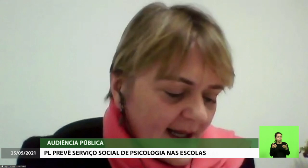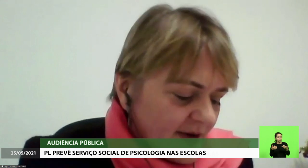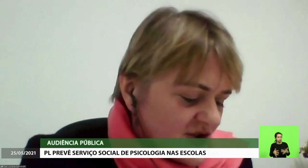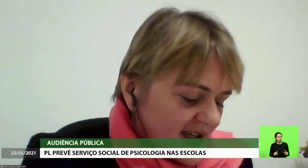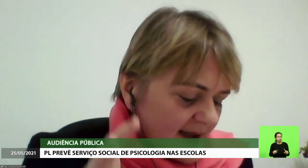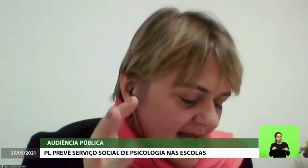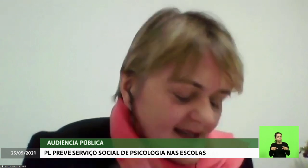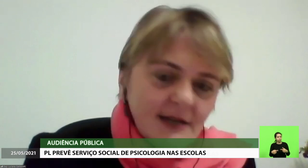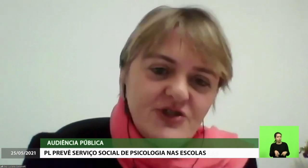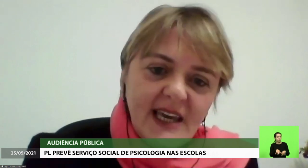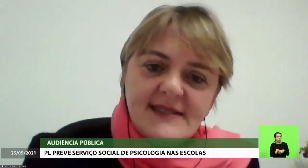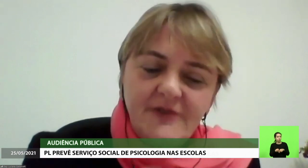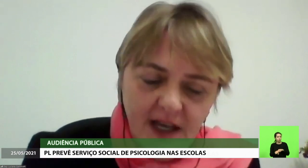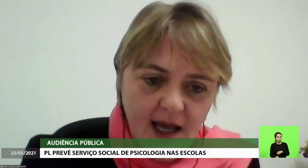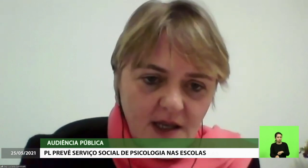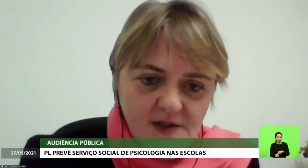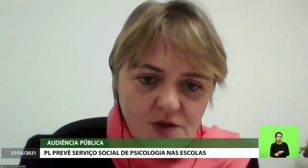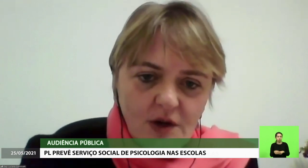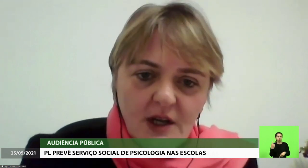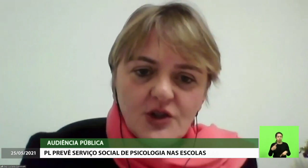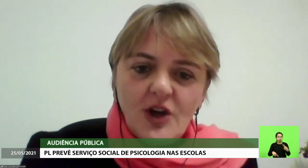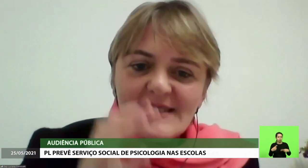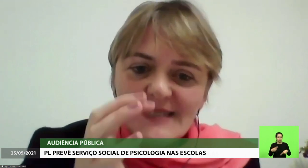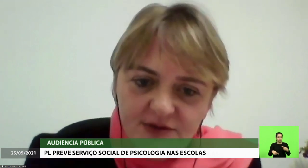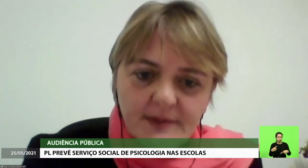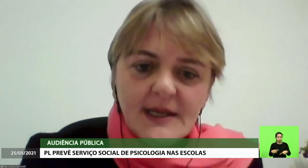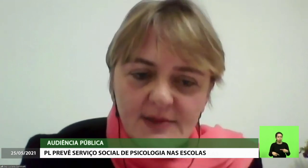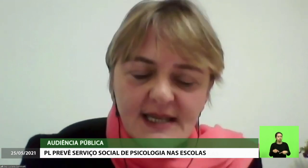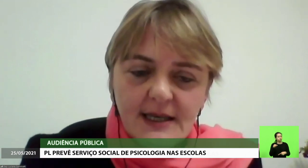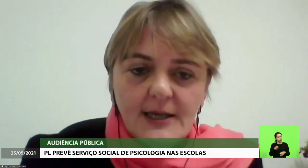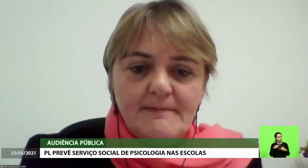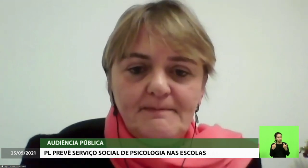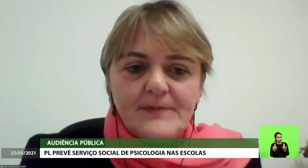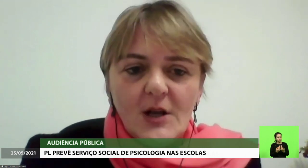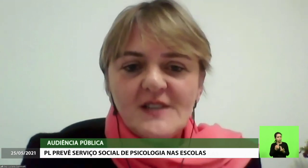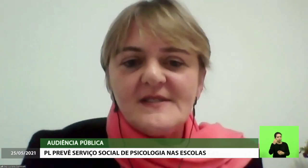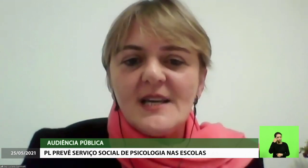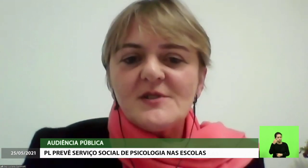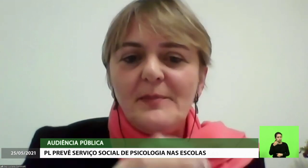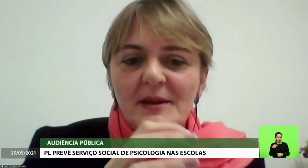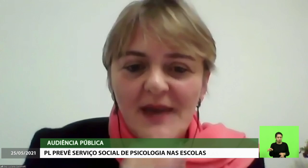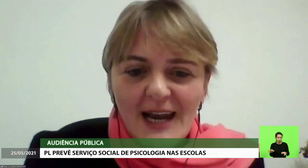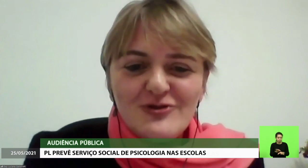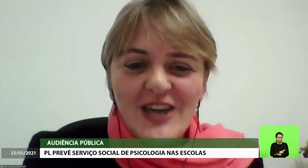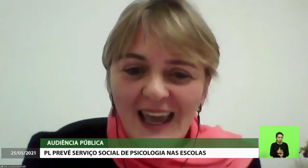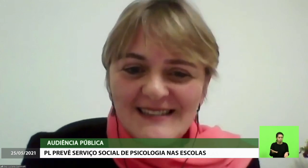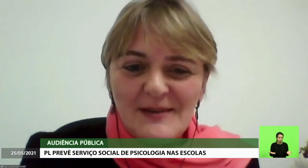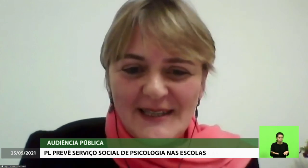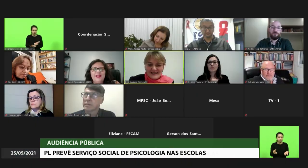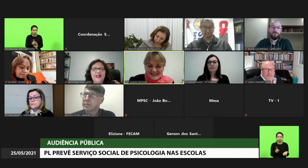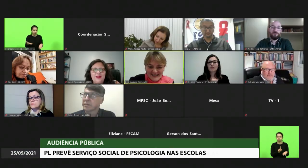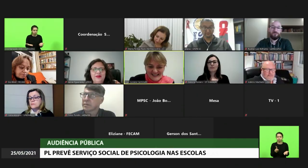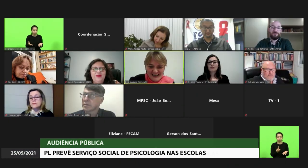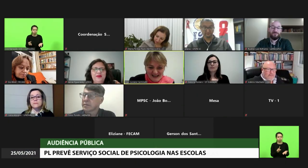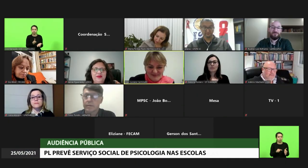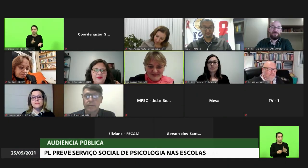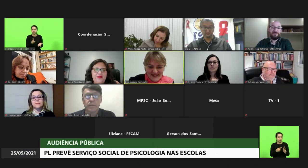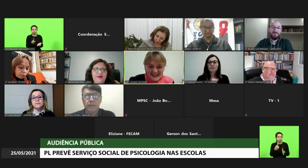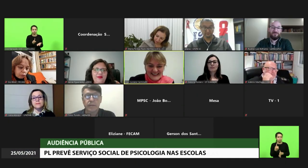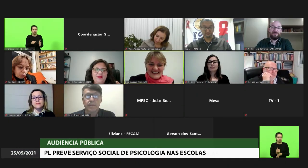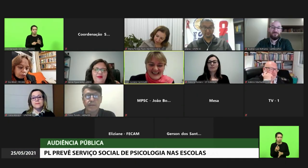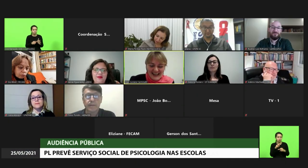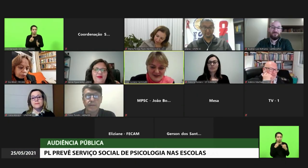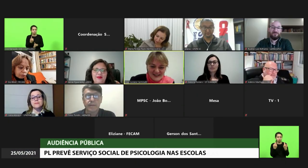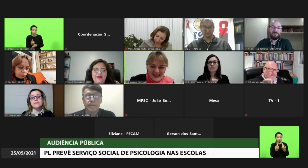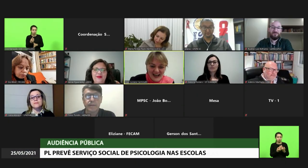diálogo permanente. Eu acho que dessa audiência fica isso. Nós não terminamos aqui. Nós fizemos a primeira audiência para tratar dessa lei,